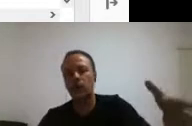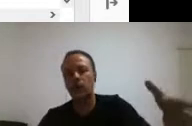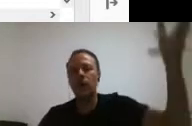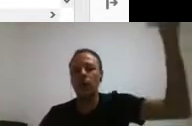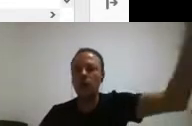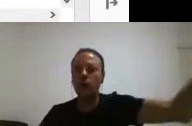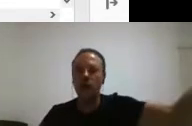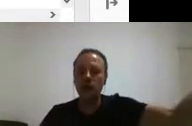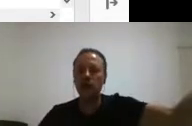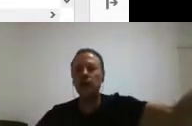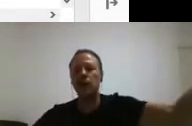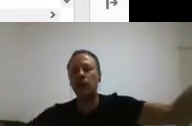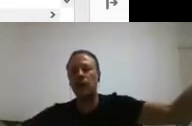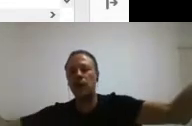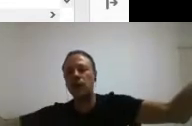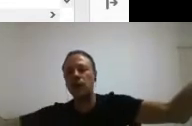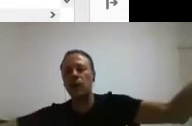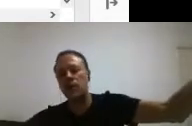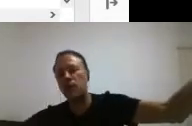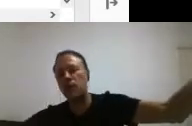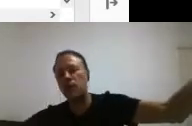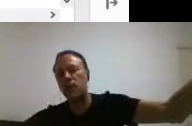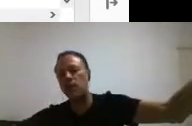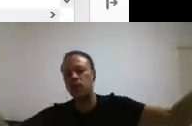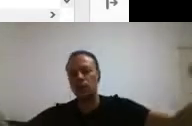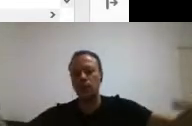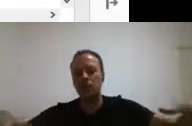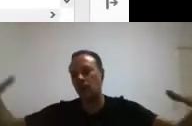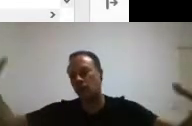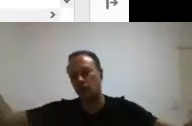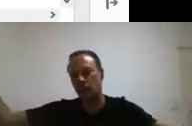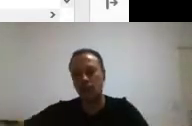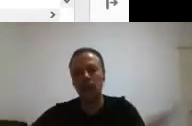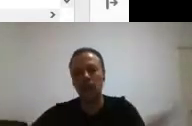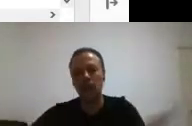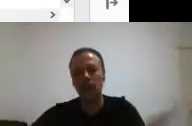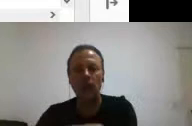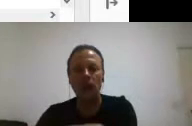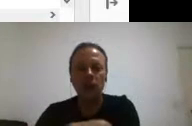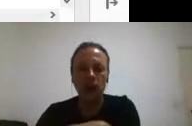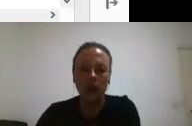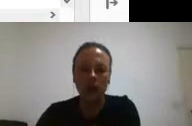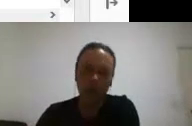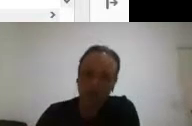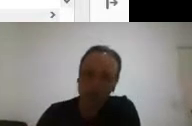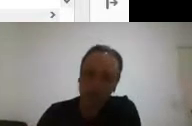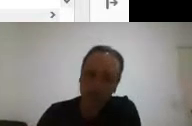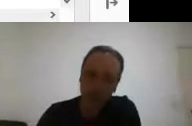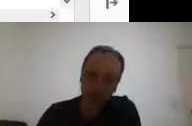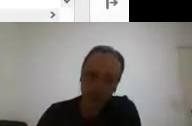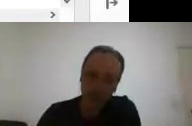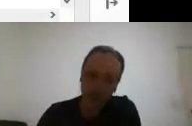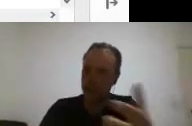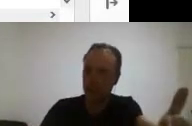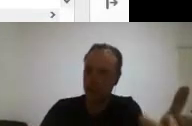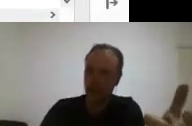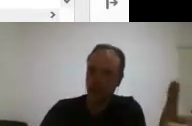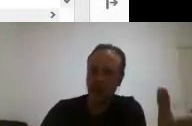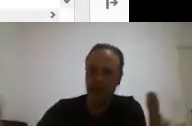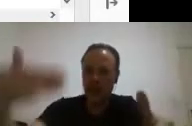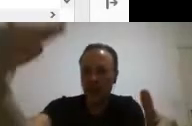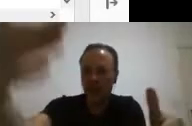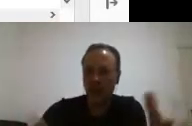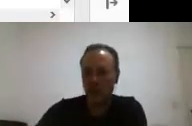com a outra. Um cliente pode relacionar quantas vezes com produtos? N, vai. Então, esse é um conceito que a gente não